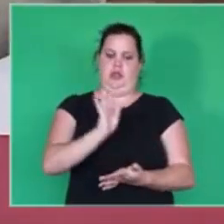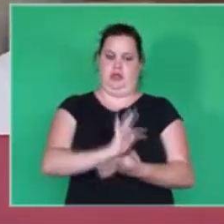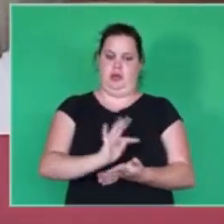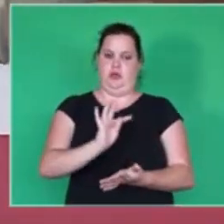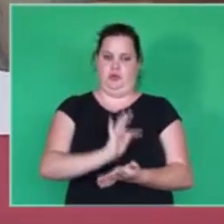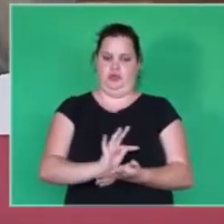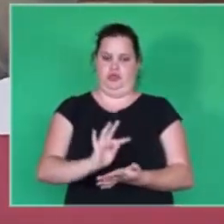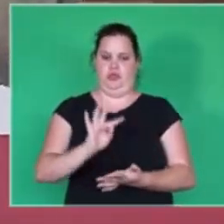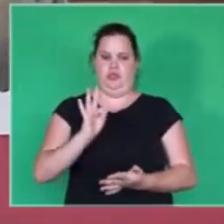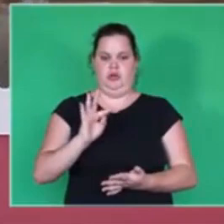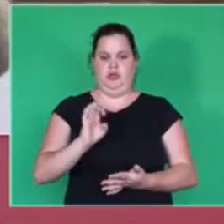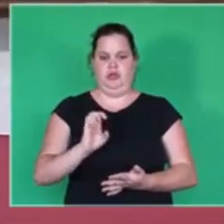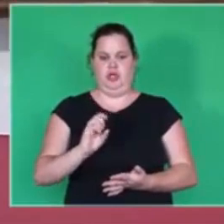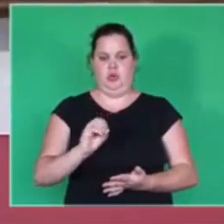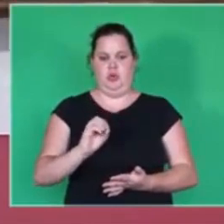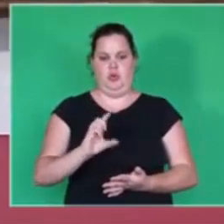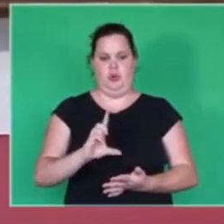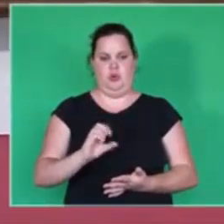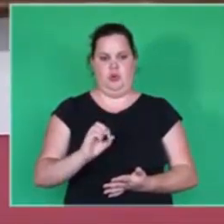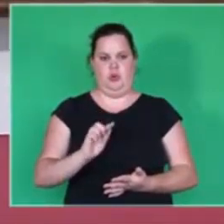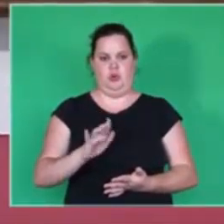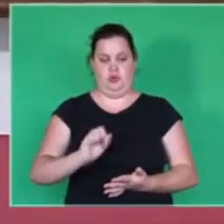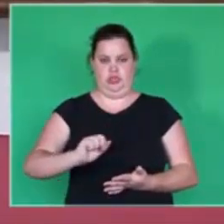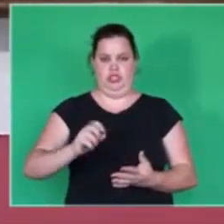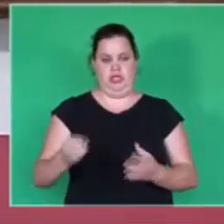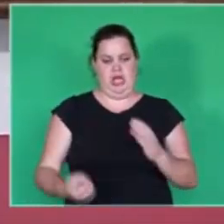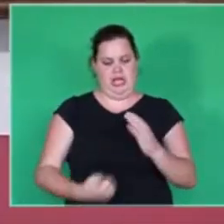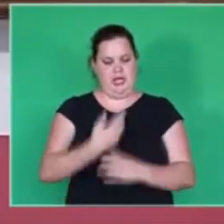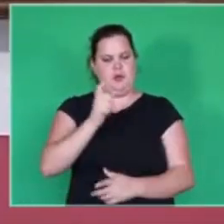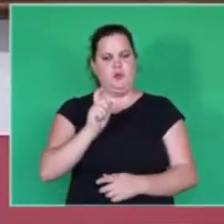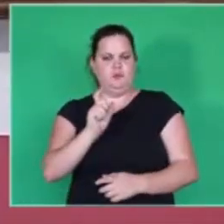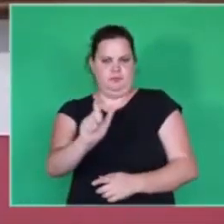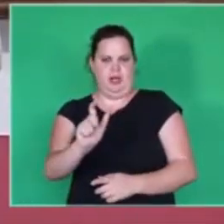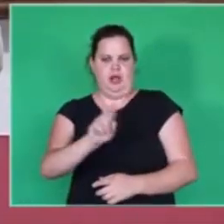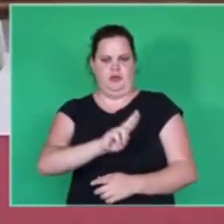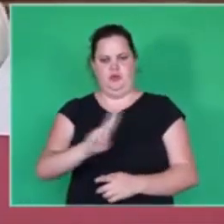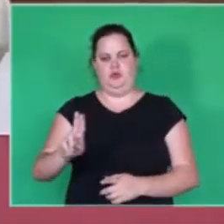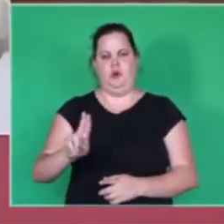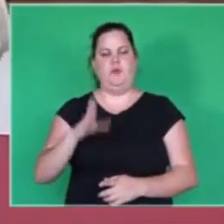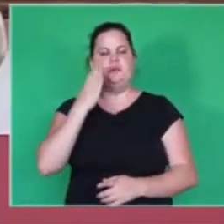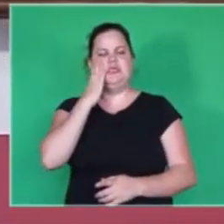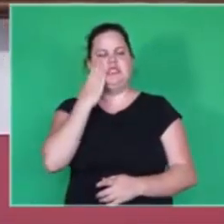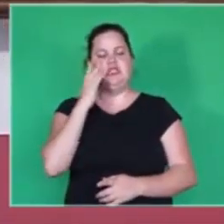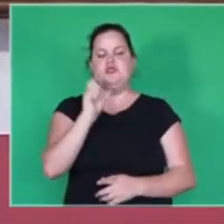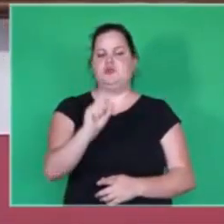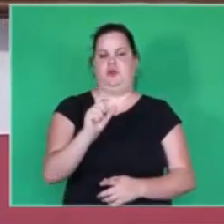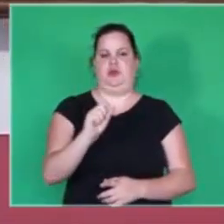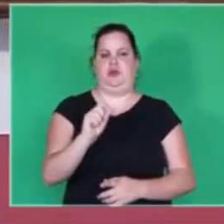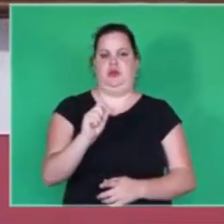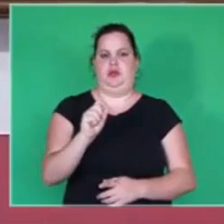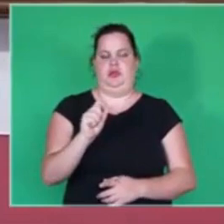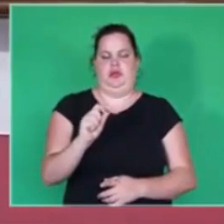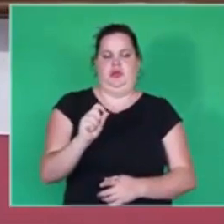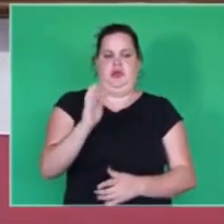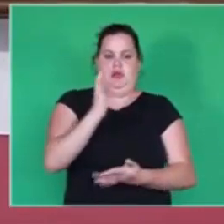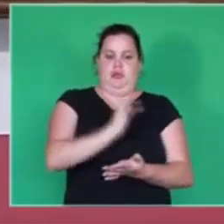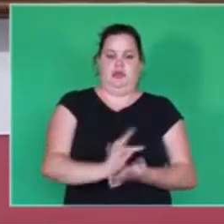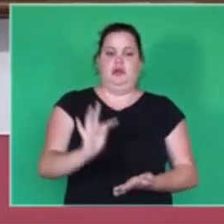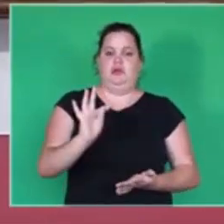nome criado naquela época pelos dois, ela entendia que a teologia